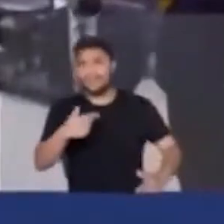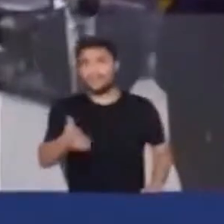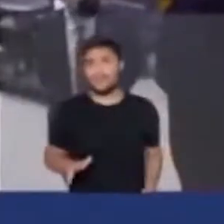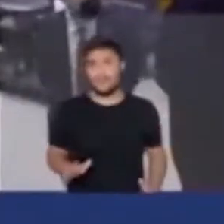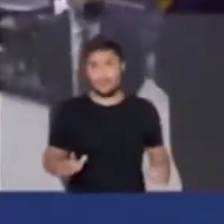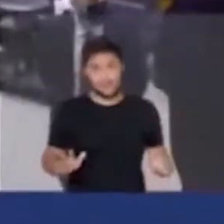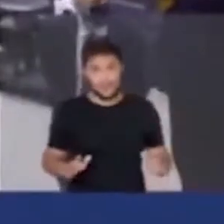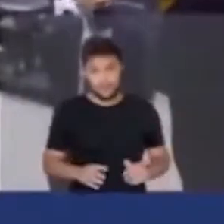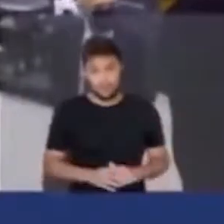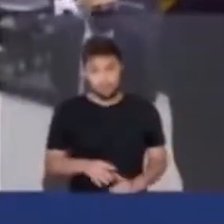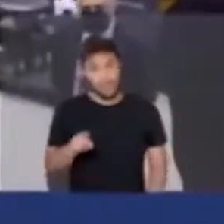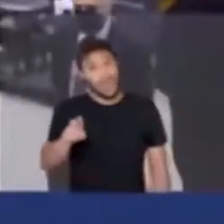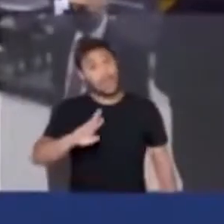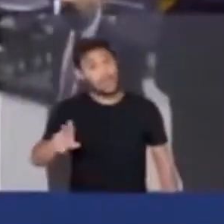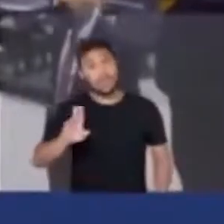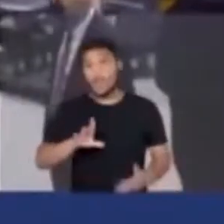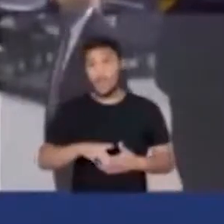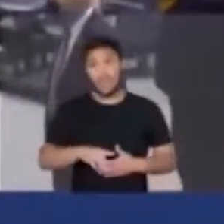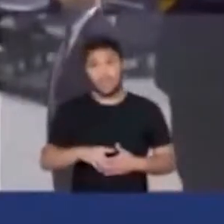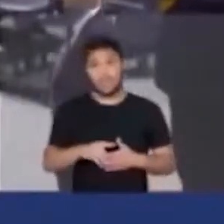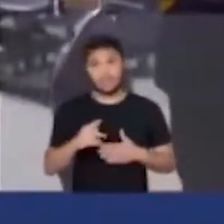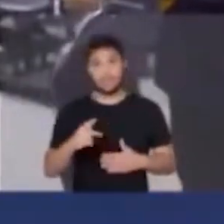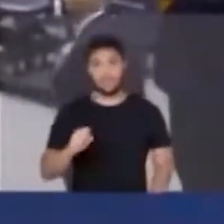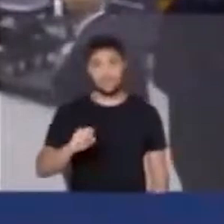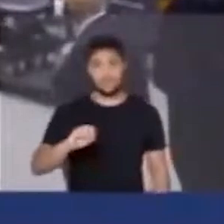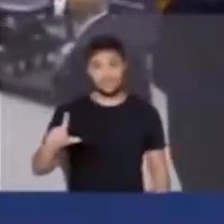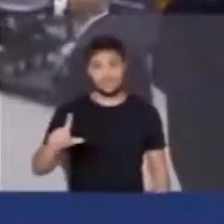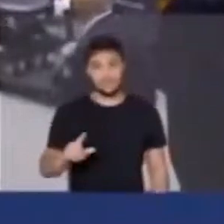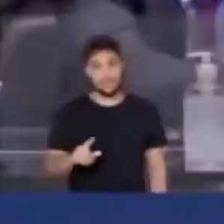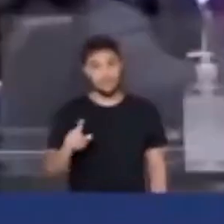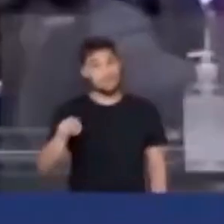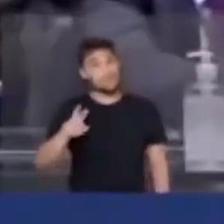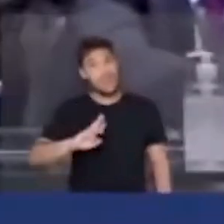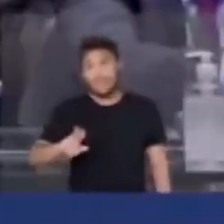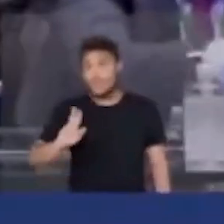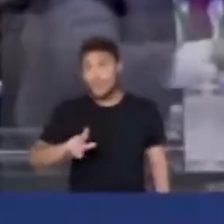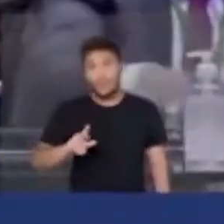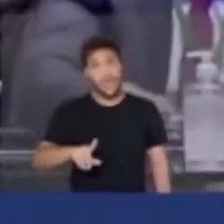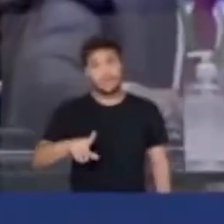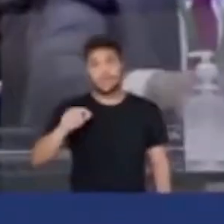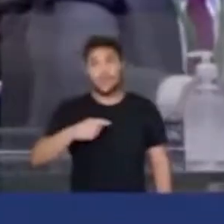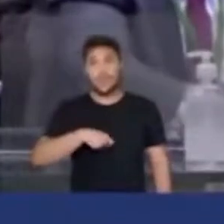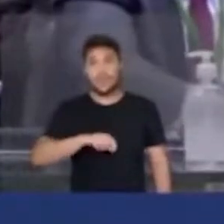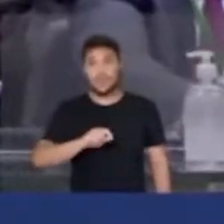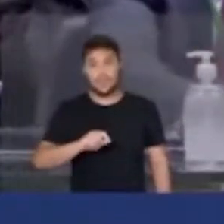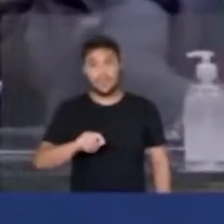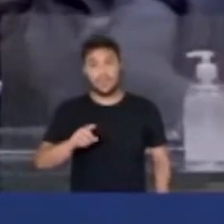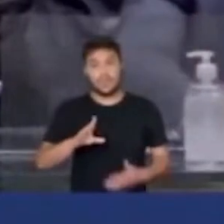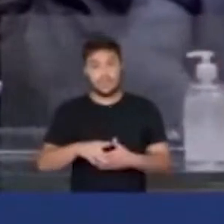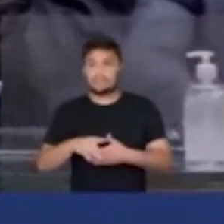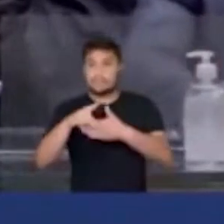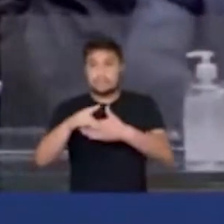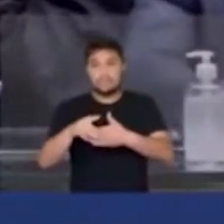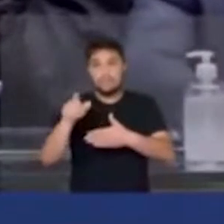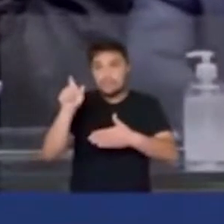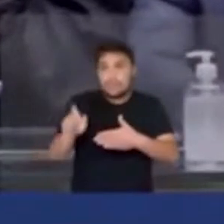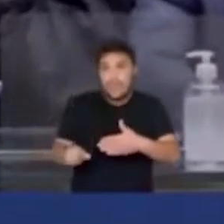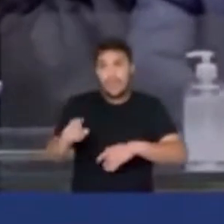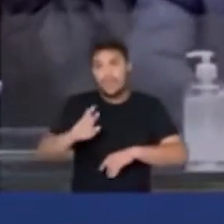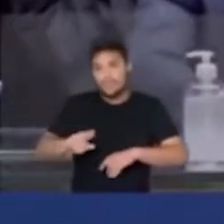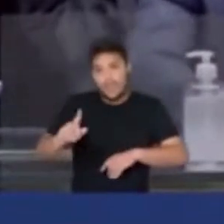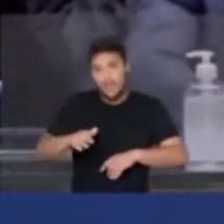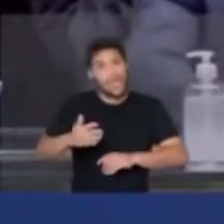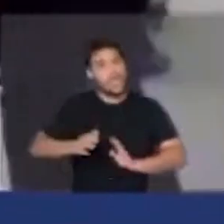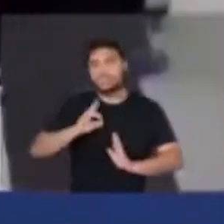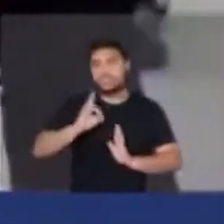Ele não é líder do PSOL. O senhor não está nem delegado pela liderança. O senhor não tem a palavra, porque o senhor nem delegação tem. O senhor não tem direito